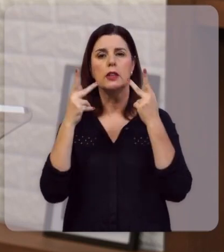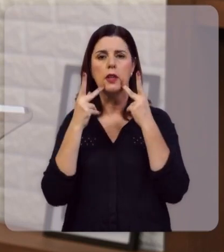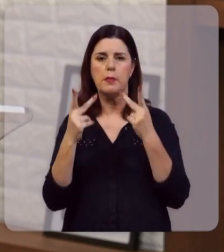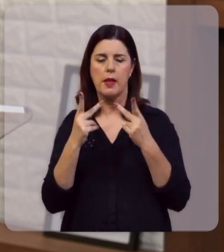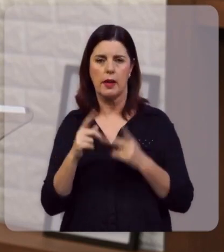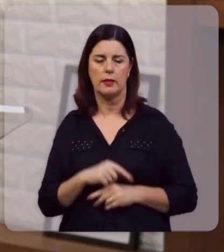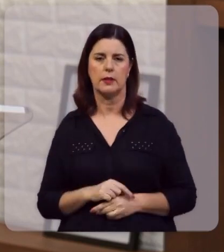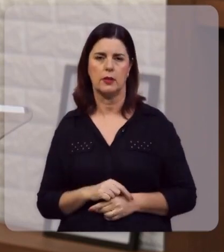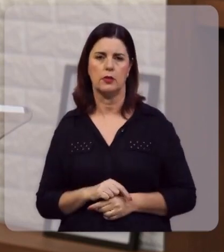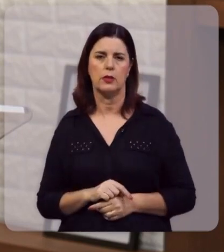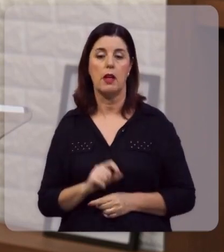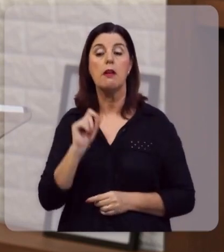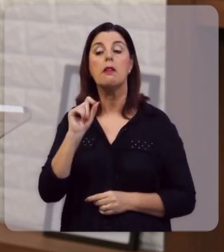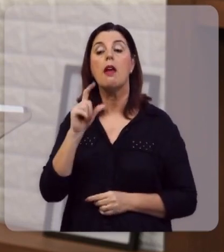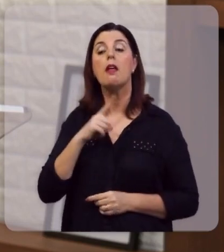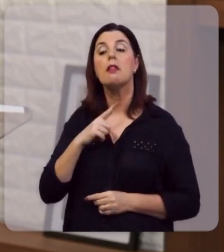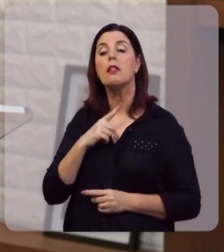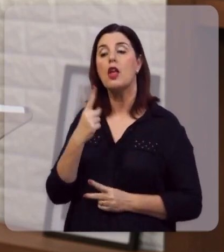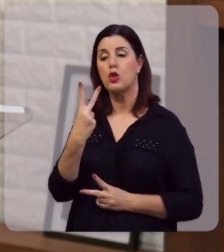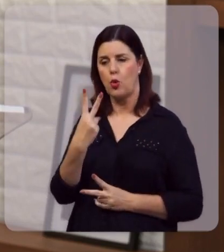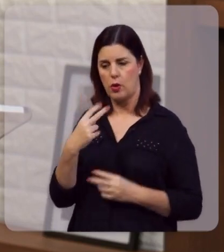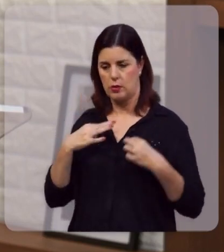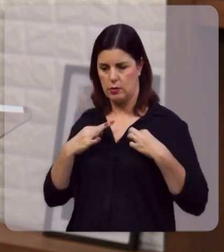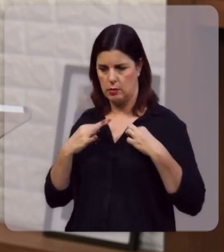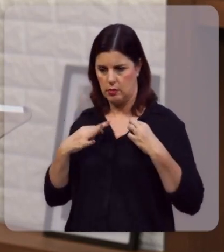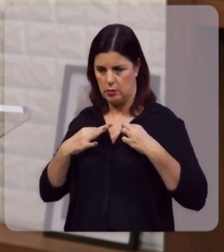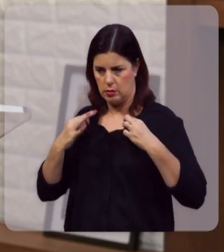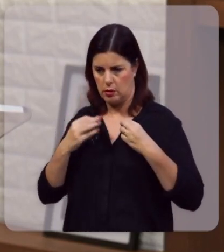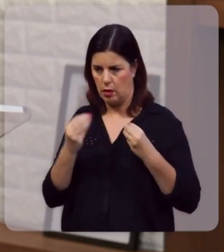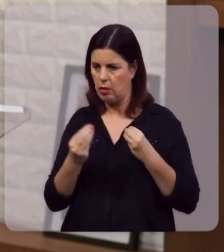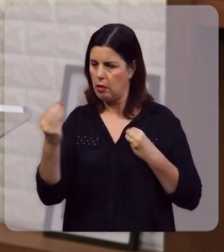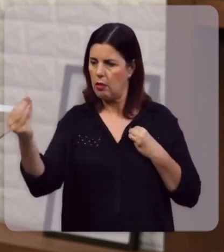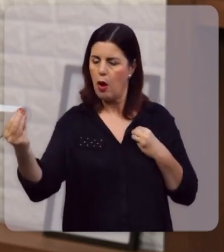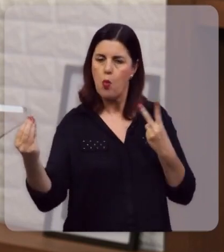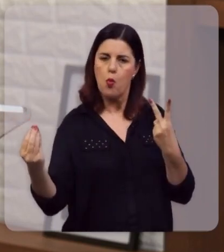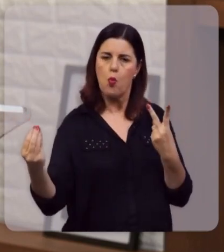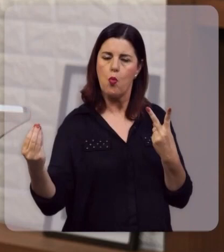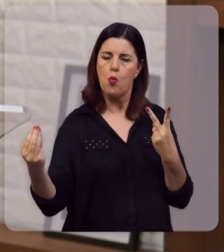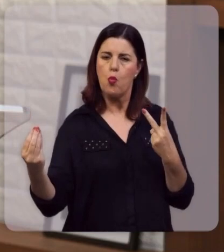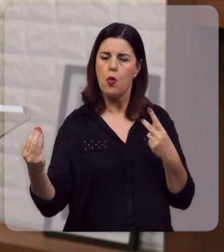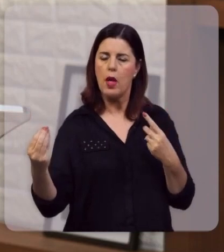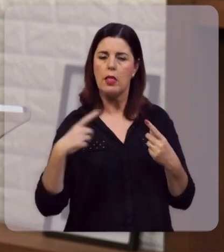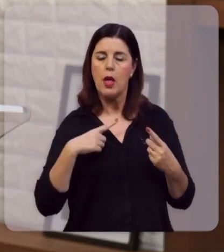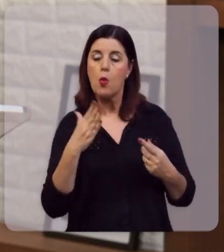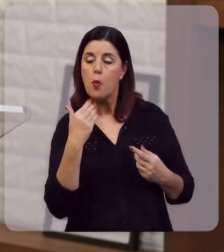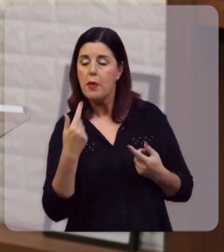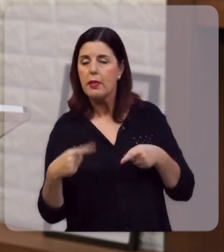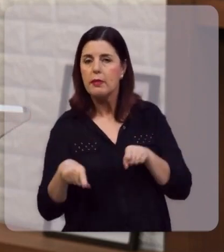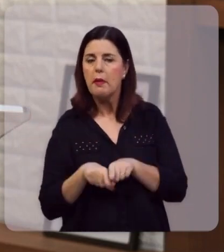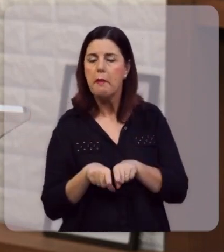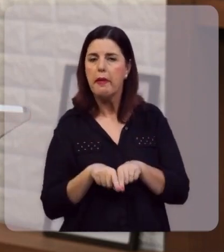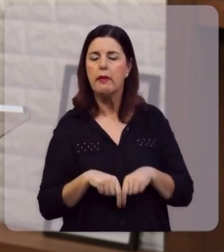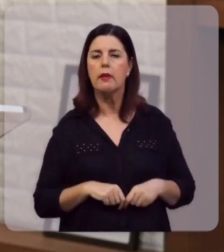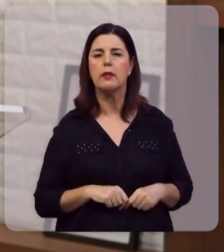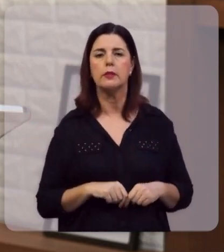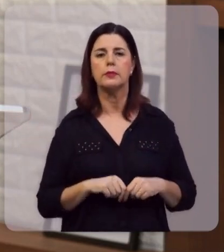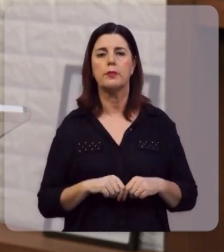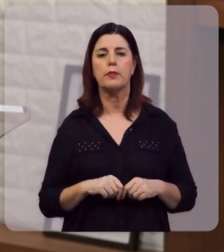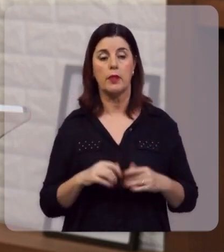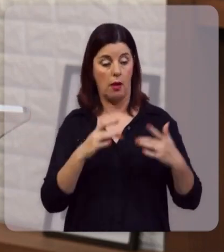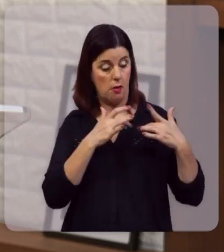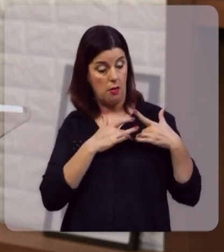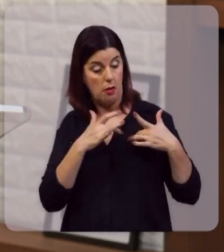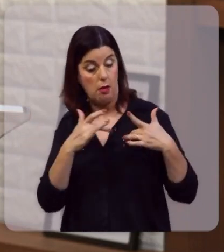pregação? E ele disse assim: quem tem 2 túnicas, dê uma para quem não tem. Quem tiver comida, faça o mesmo.